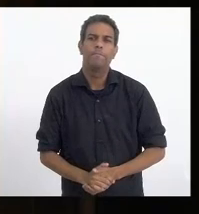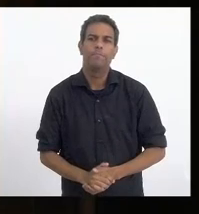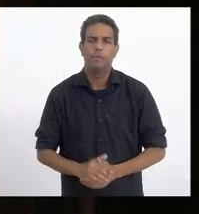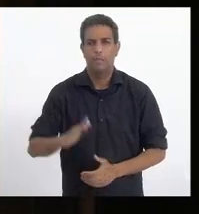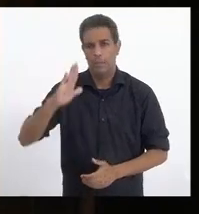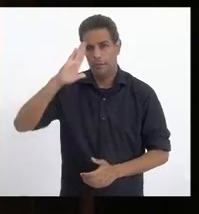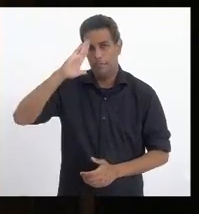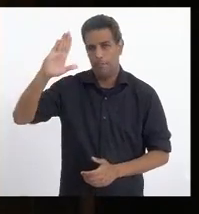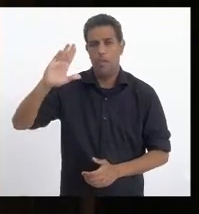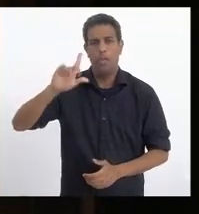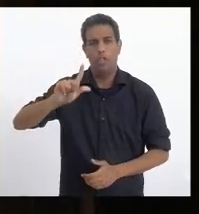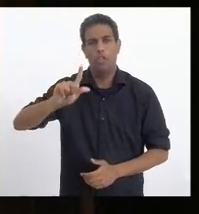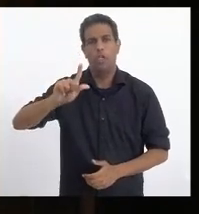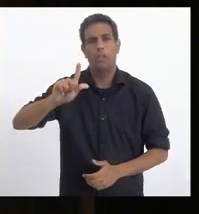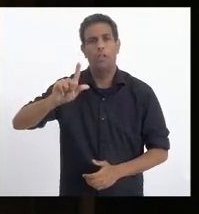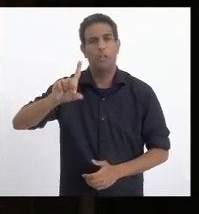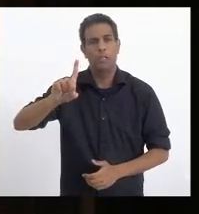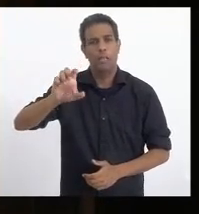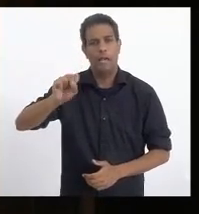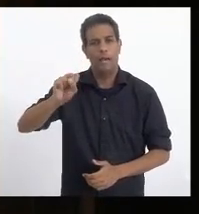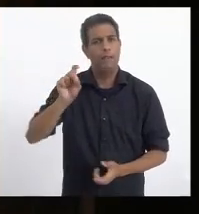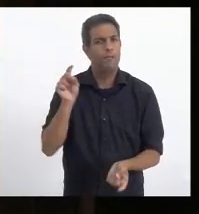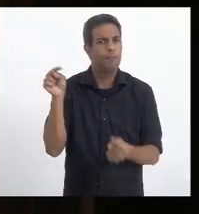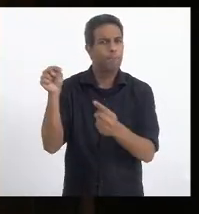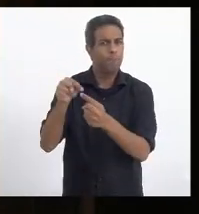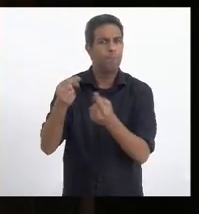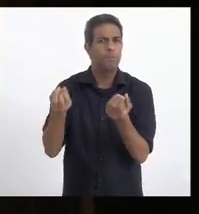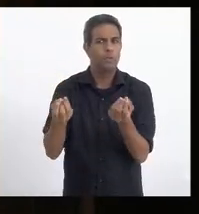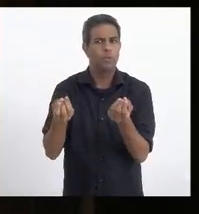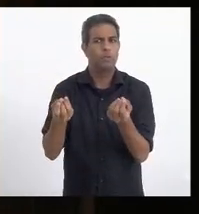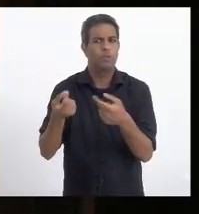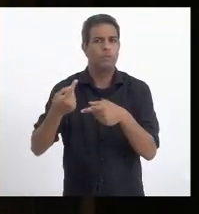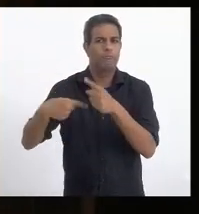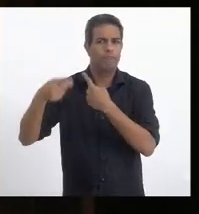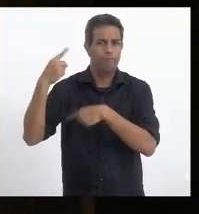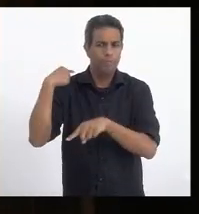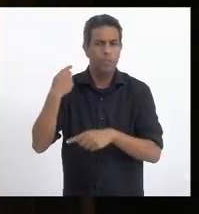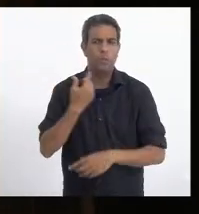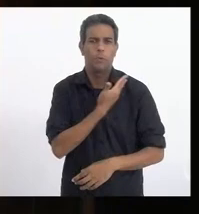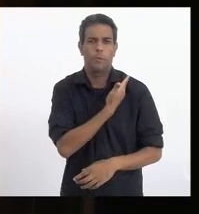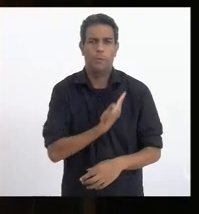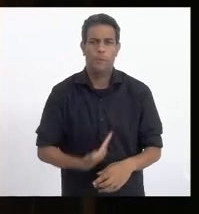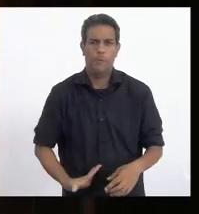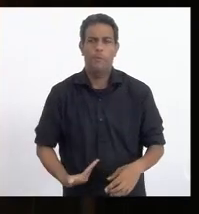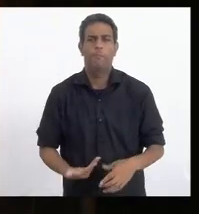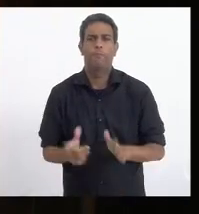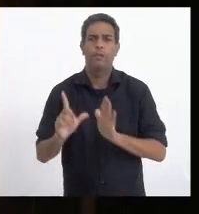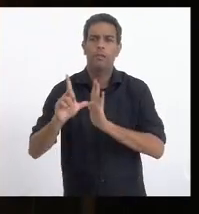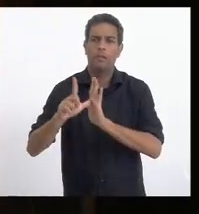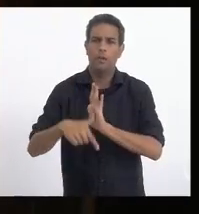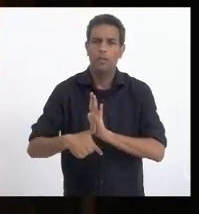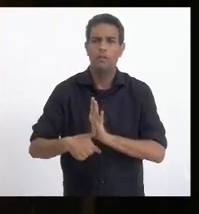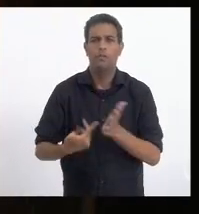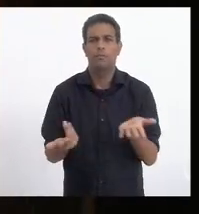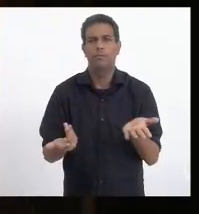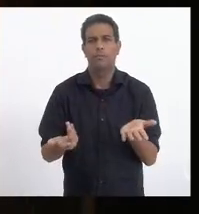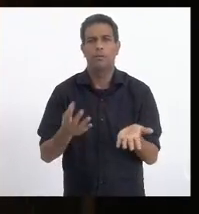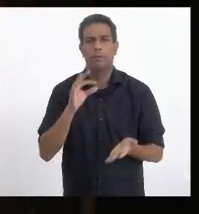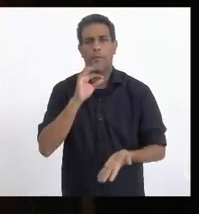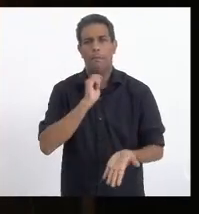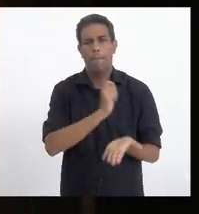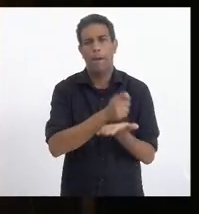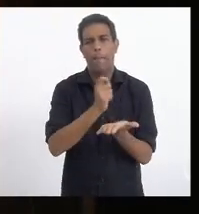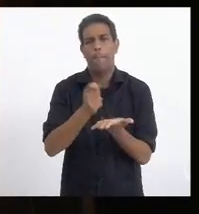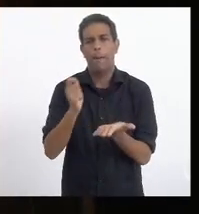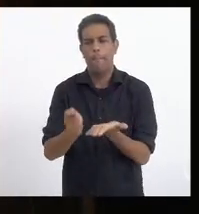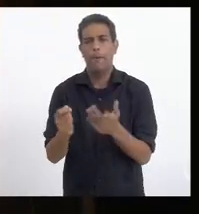fundador de GPS é que quando um certo governante é atrasou os nossos